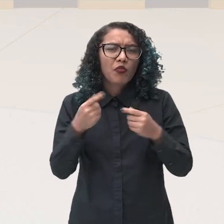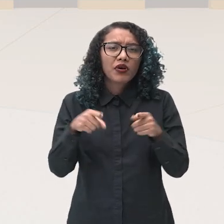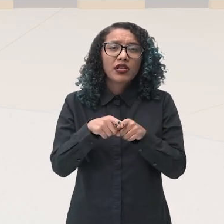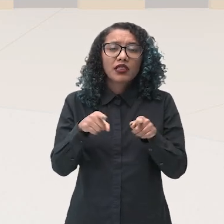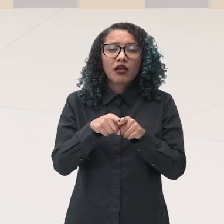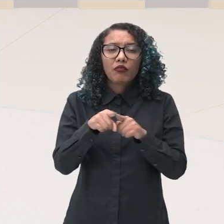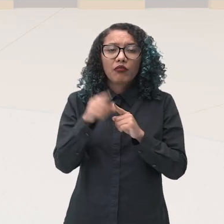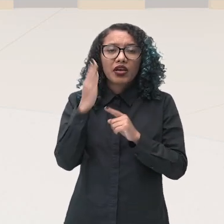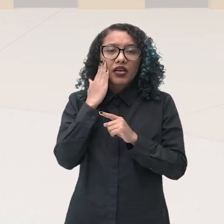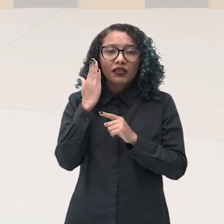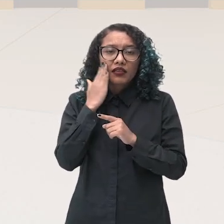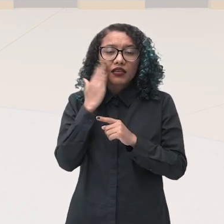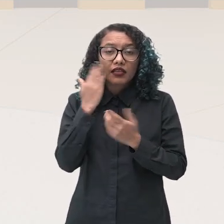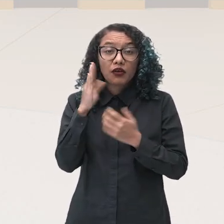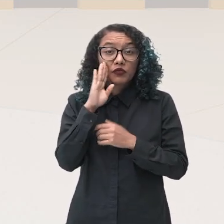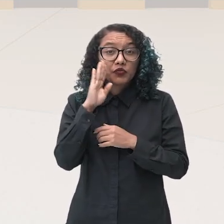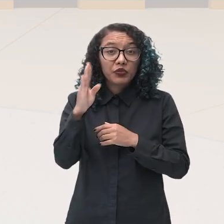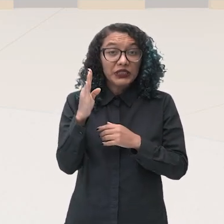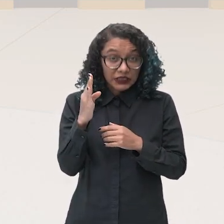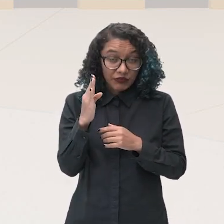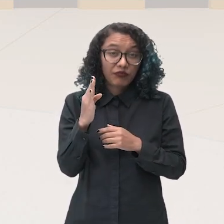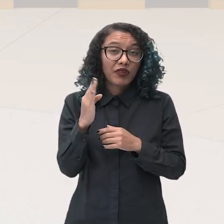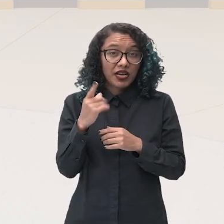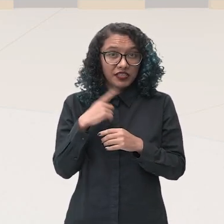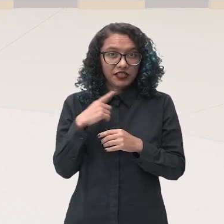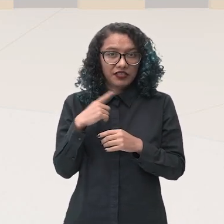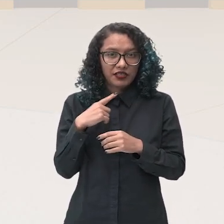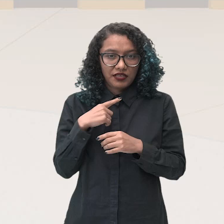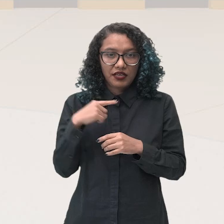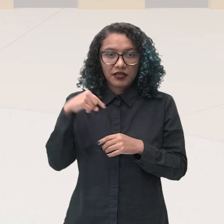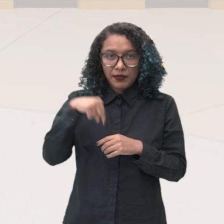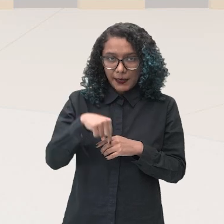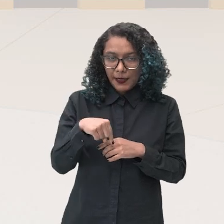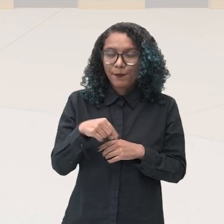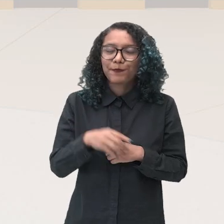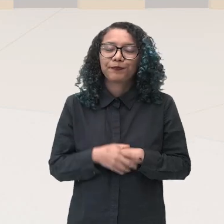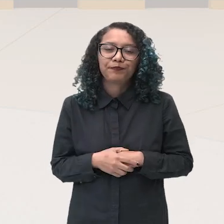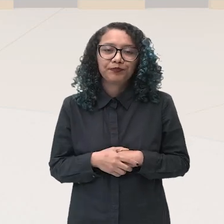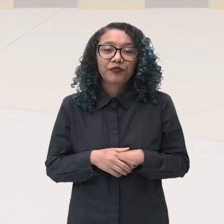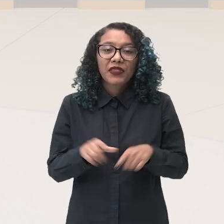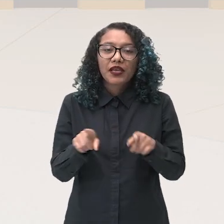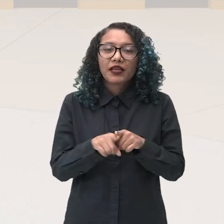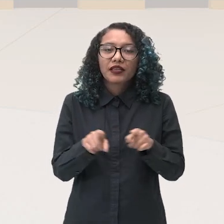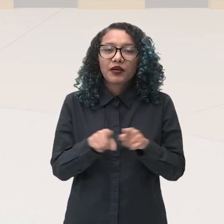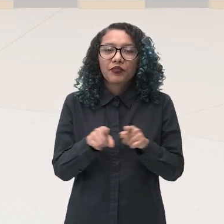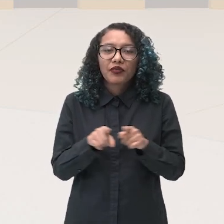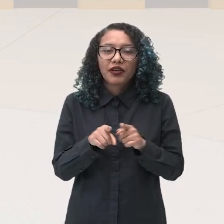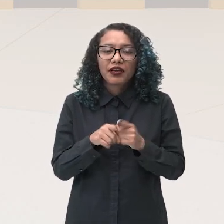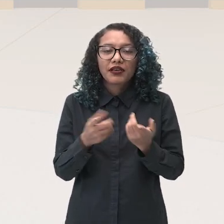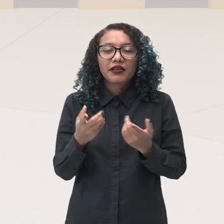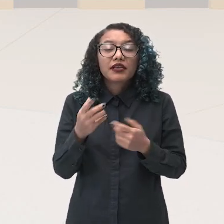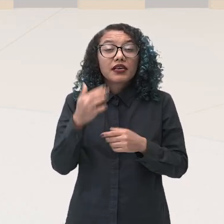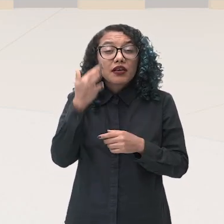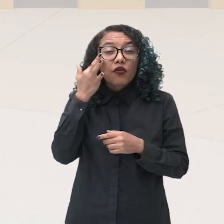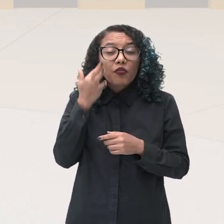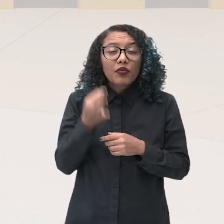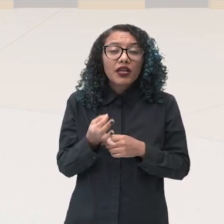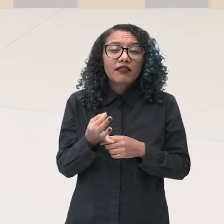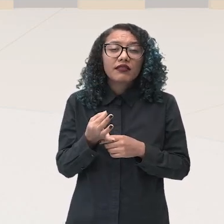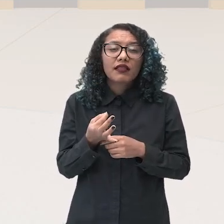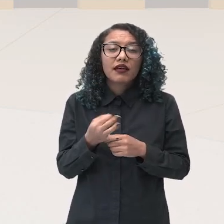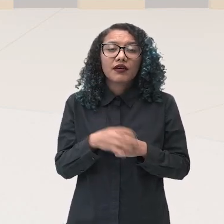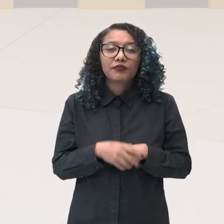foram e quais são os principais movimentos sociais que nós temos aqui no Brasil, e por fim, vai buscar compreender os